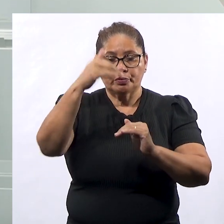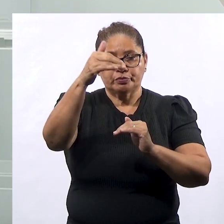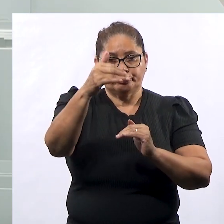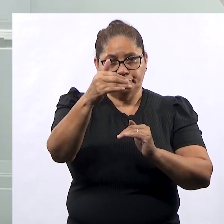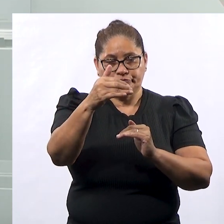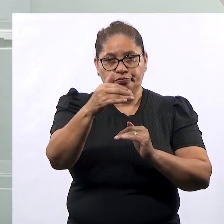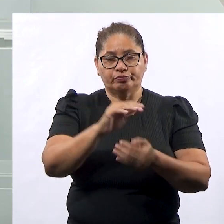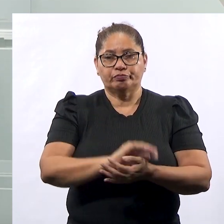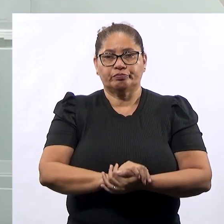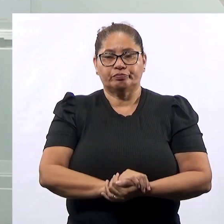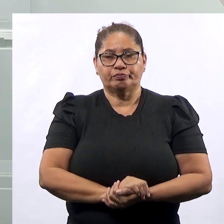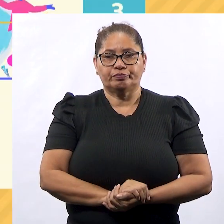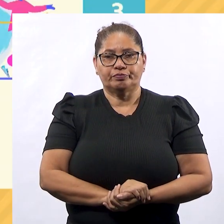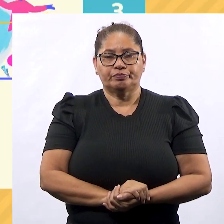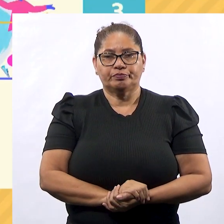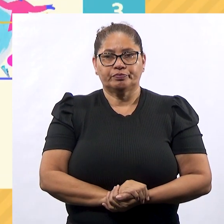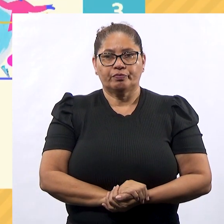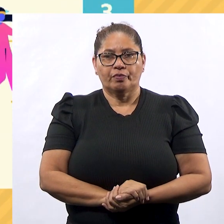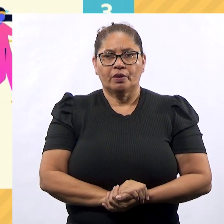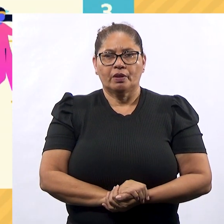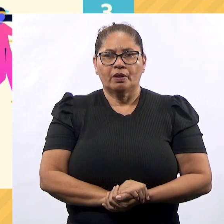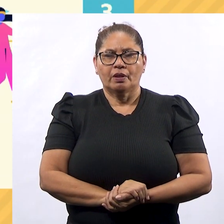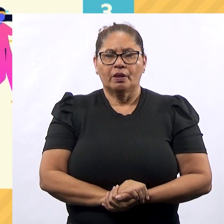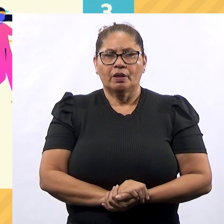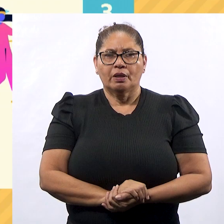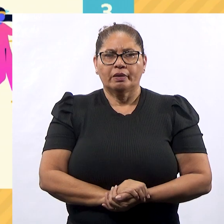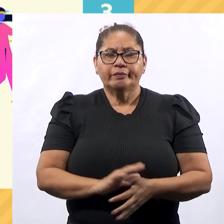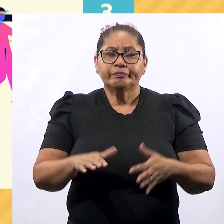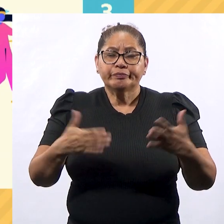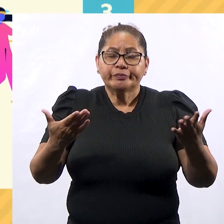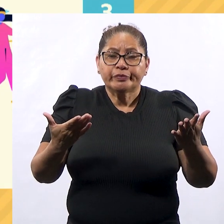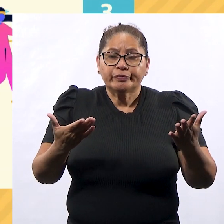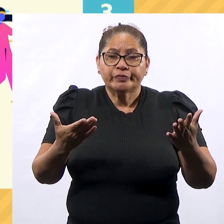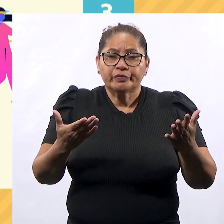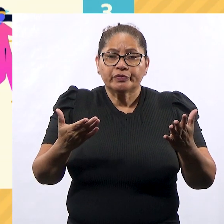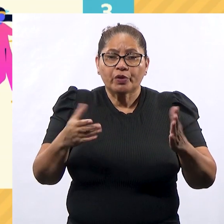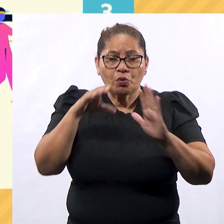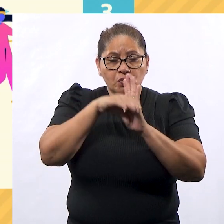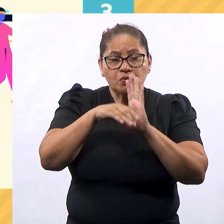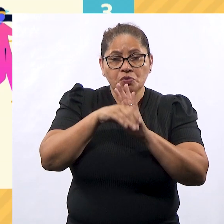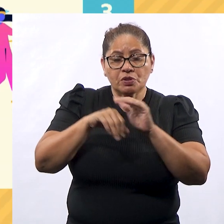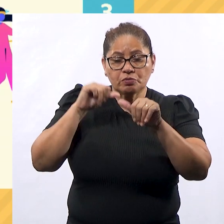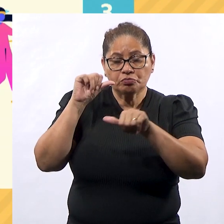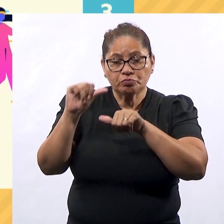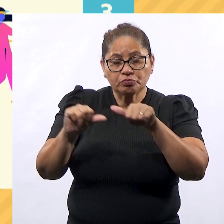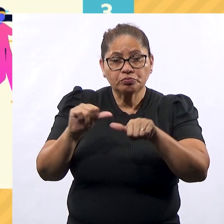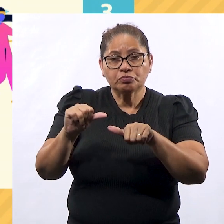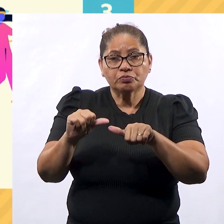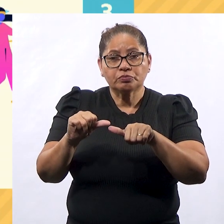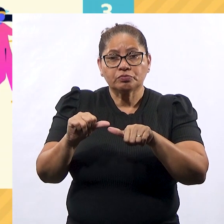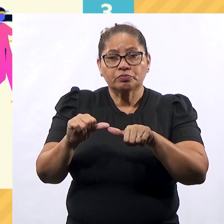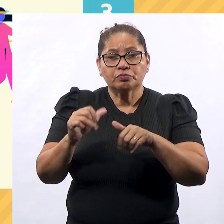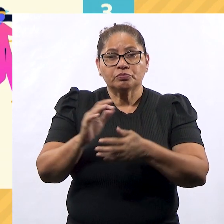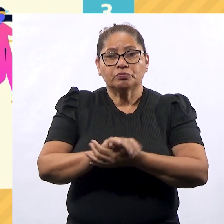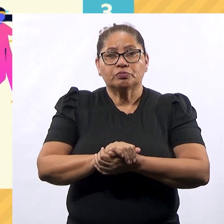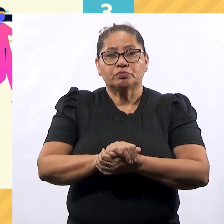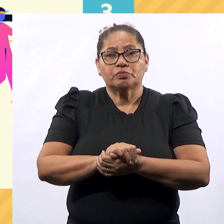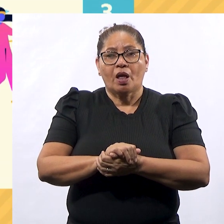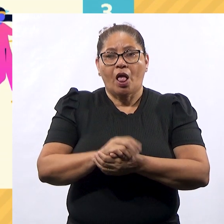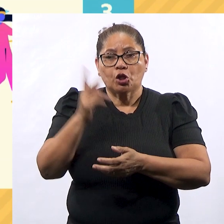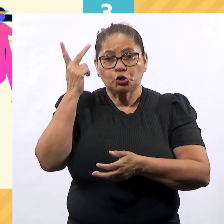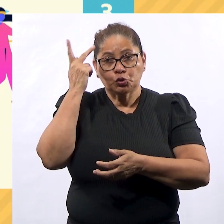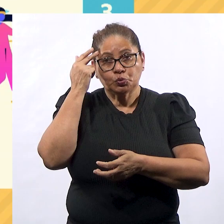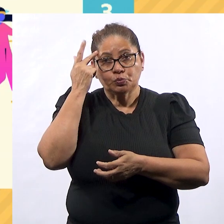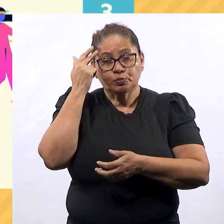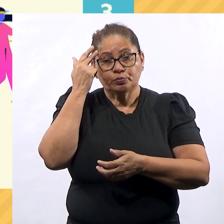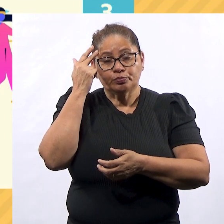para o próximo nível. Bom, e que outro conceito a gente tem sobre a avaliação? Um outro termo